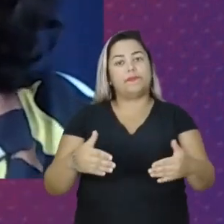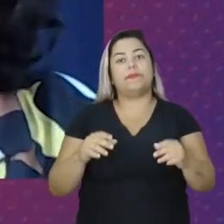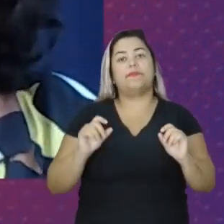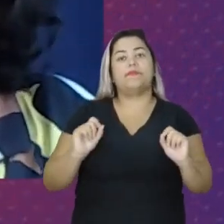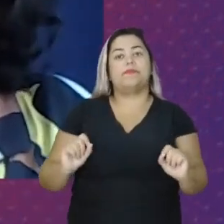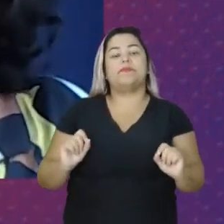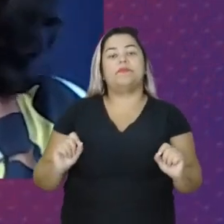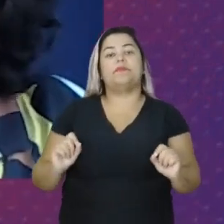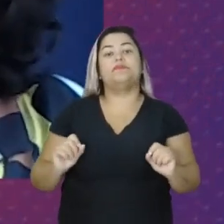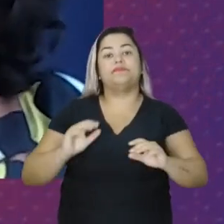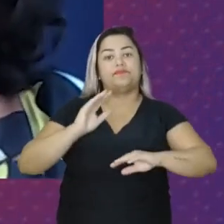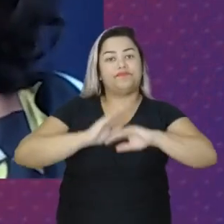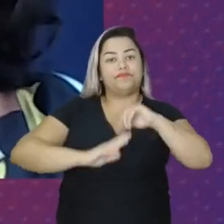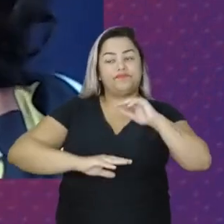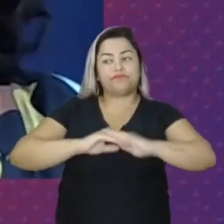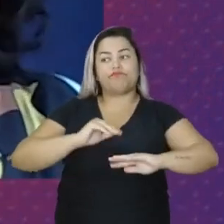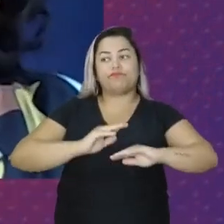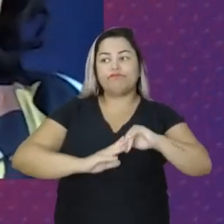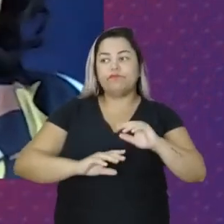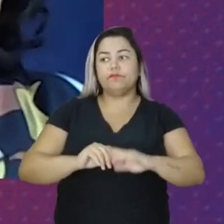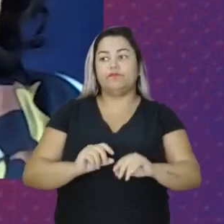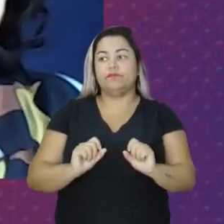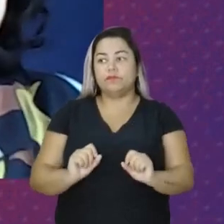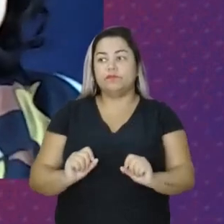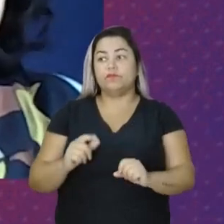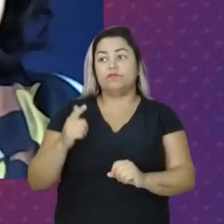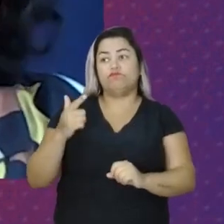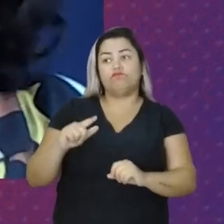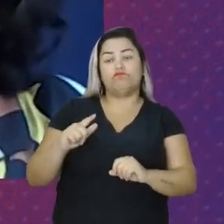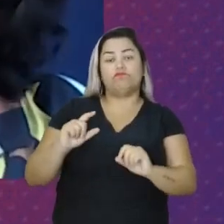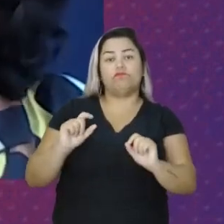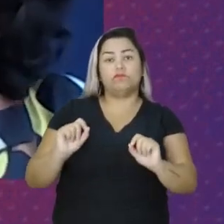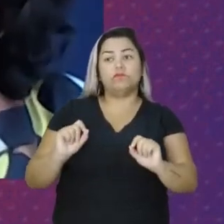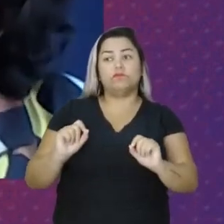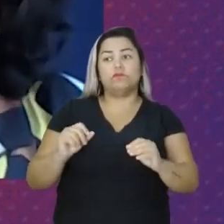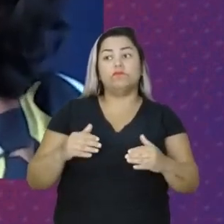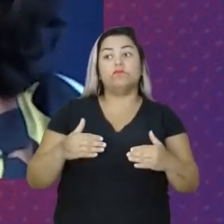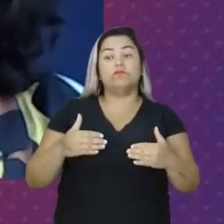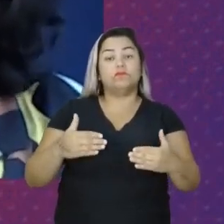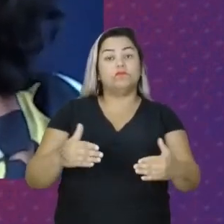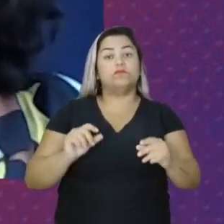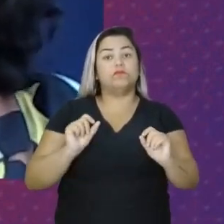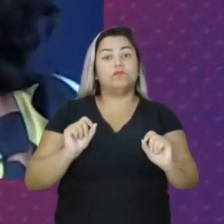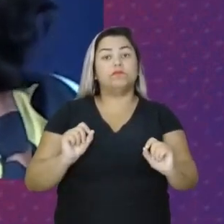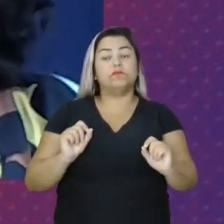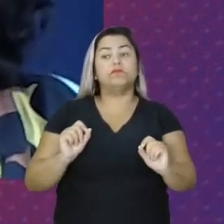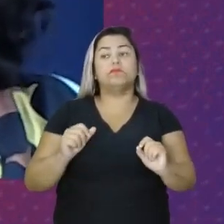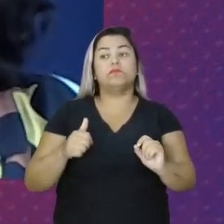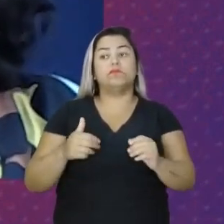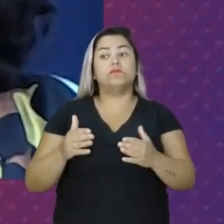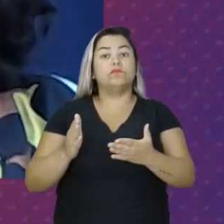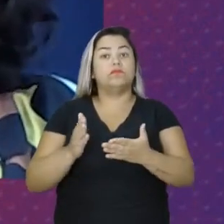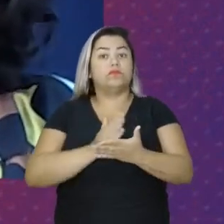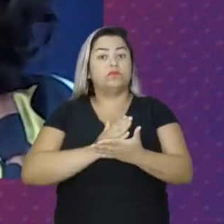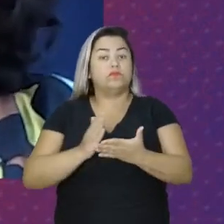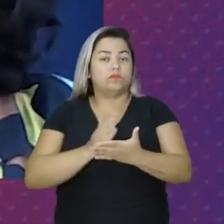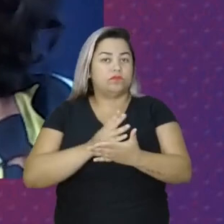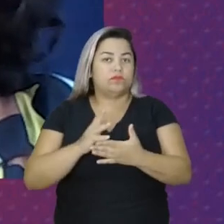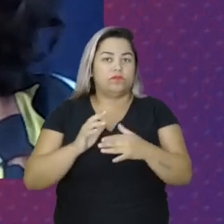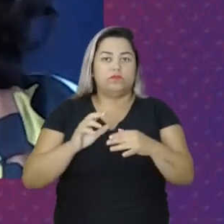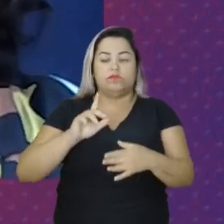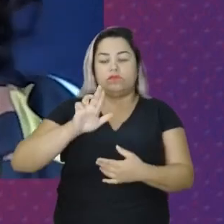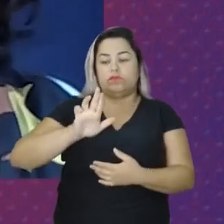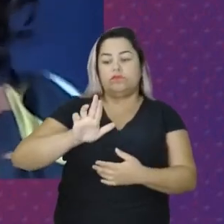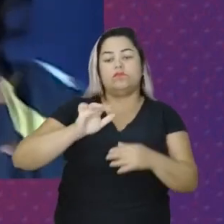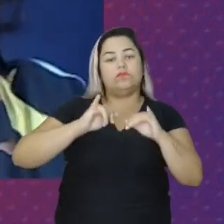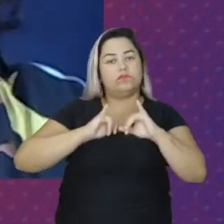ministérios, essa ação interministerial. Uma das questões que o presidente Lula